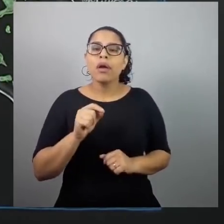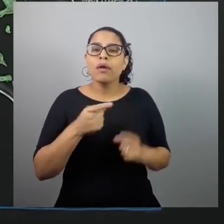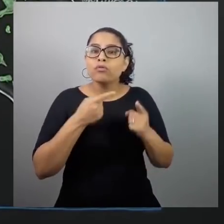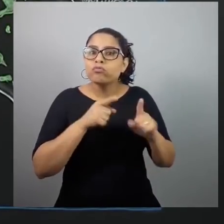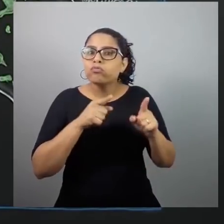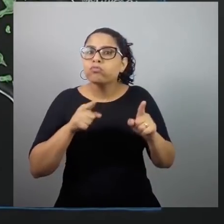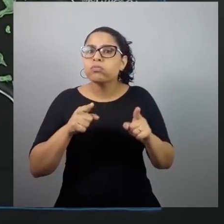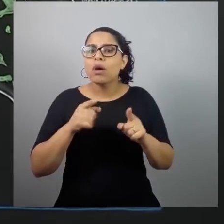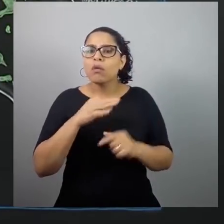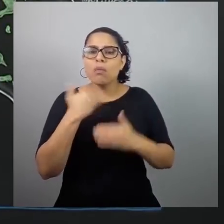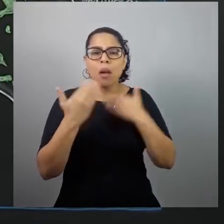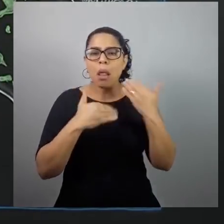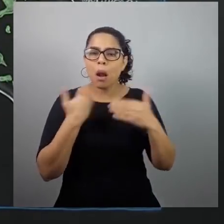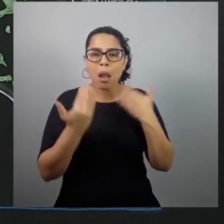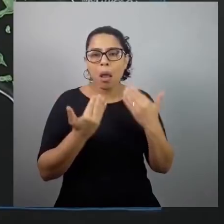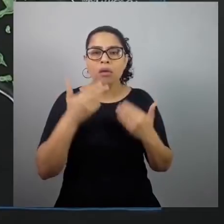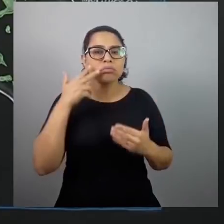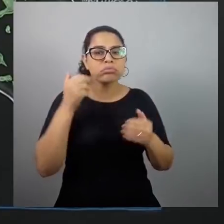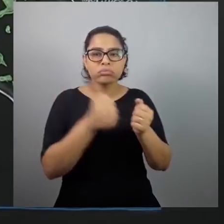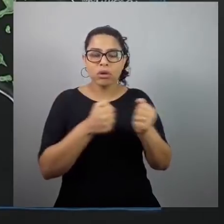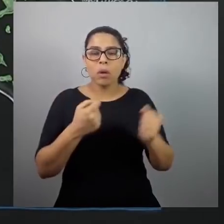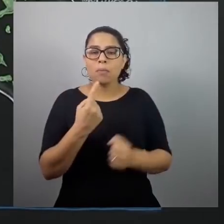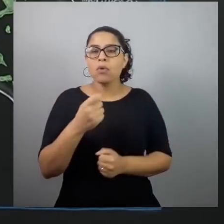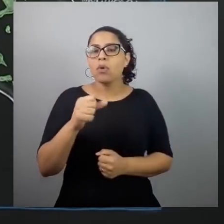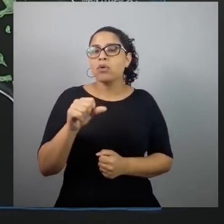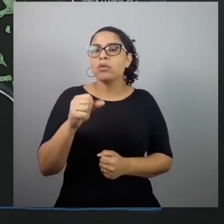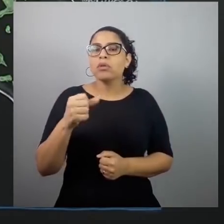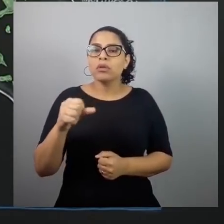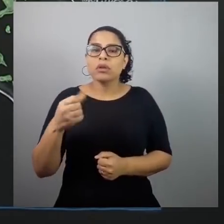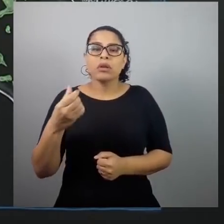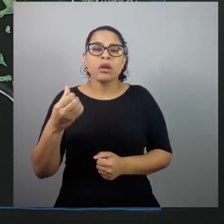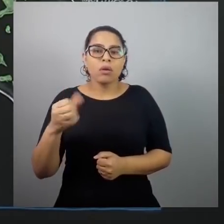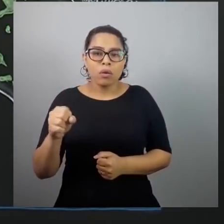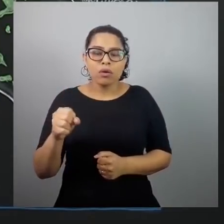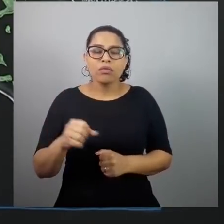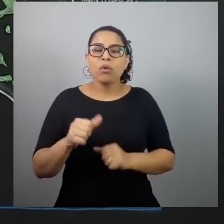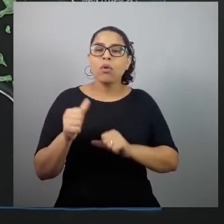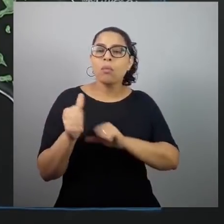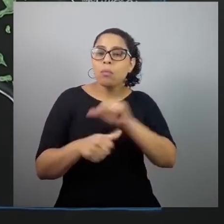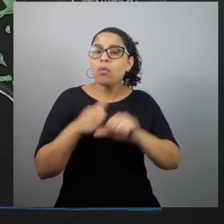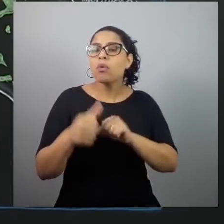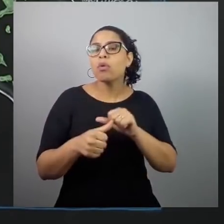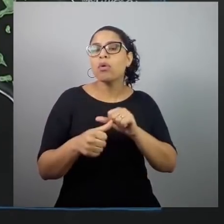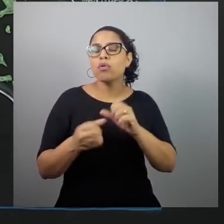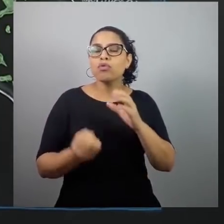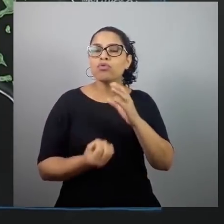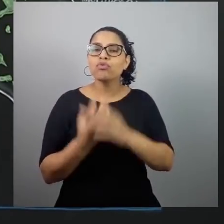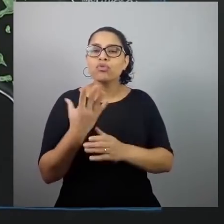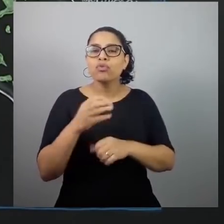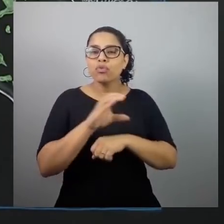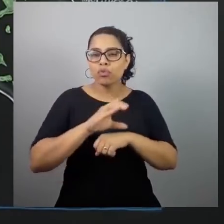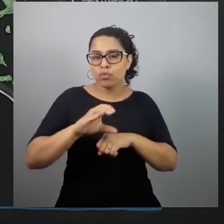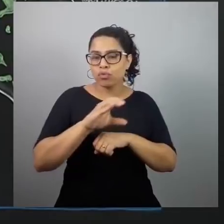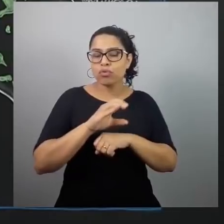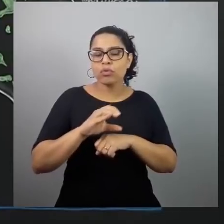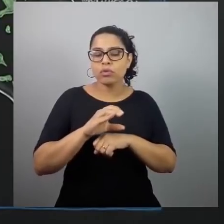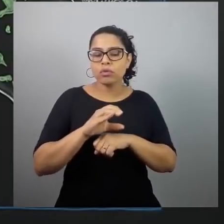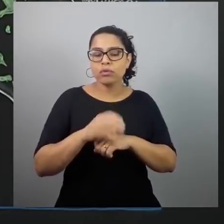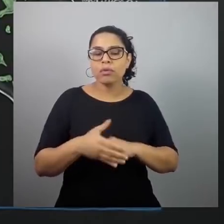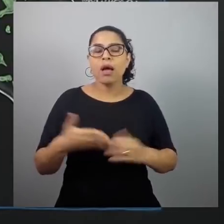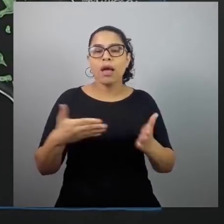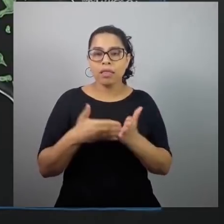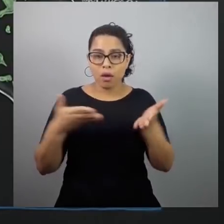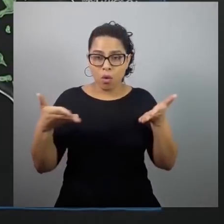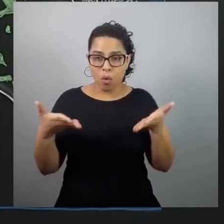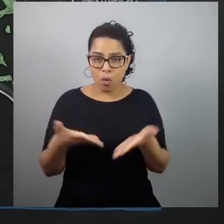complicado. Somente em 1988, com a volta da democracia e uma nova Constituição, que é a Constituição que vale no Brasil até